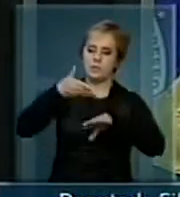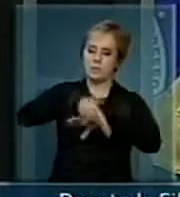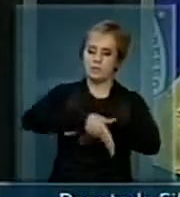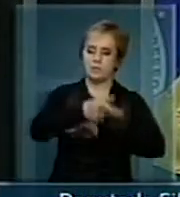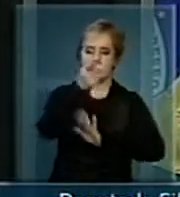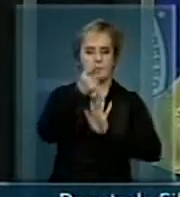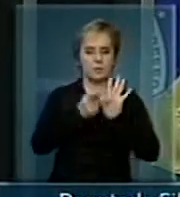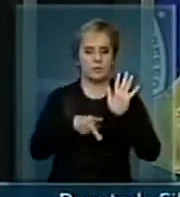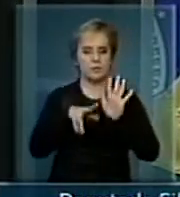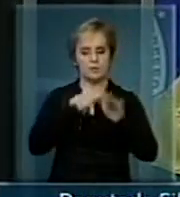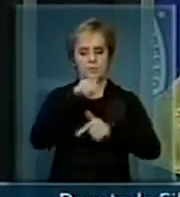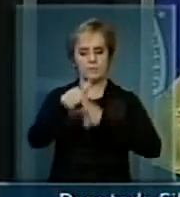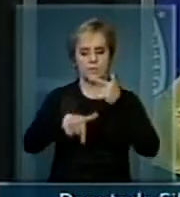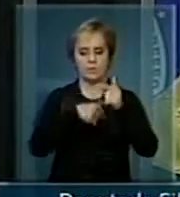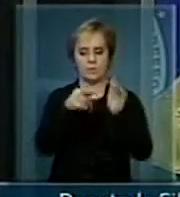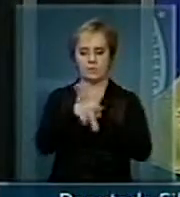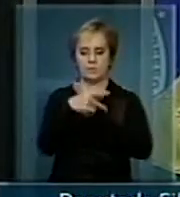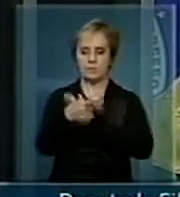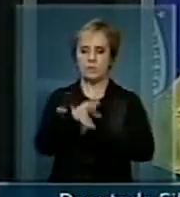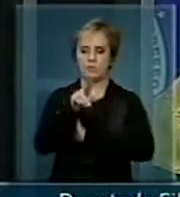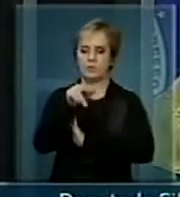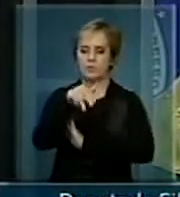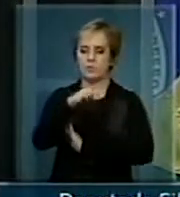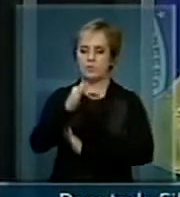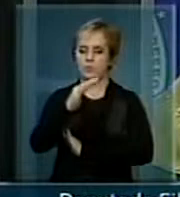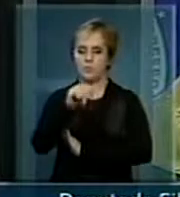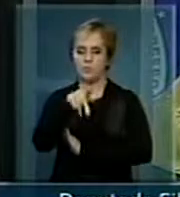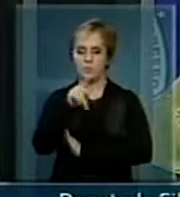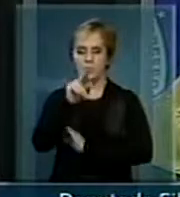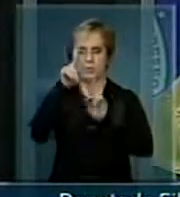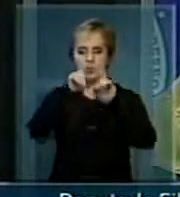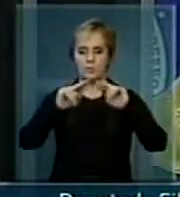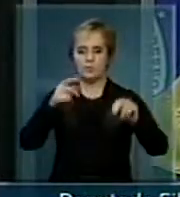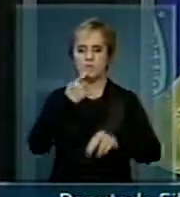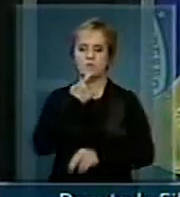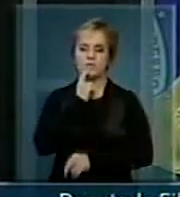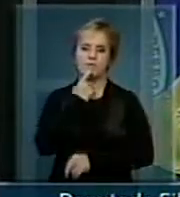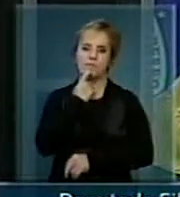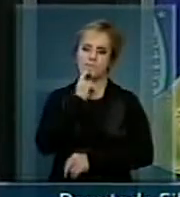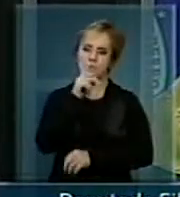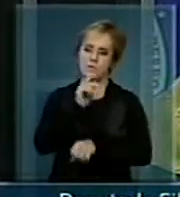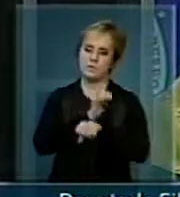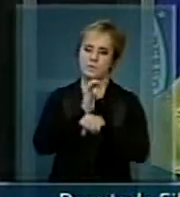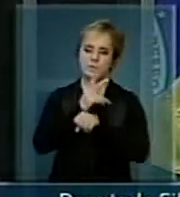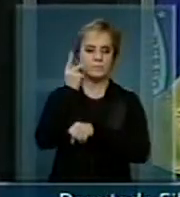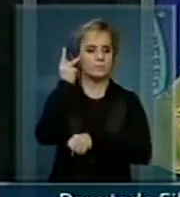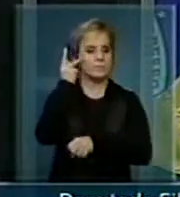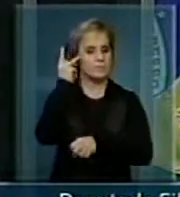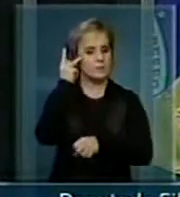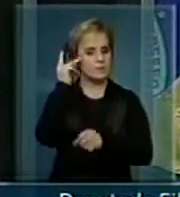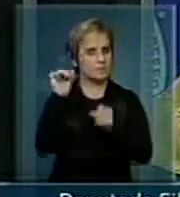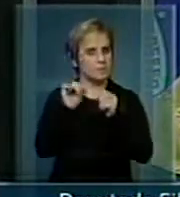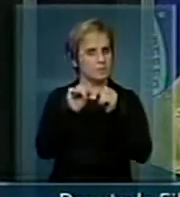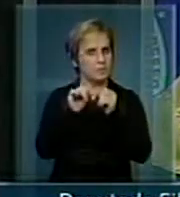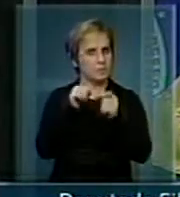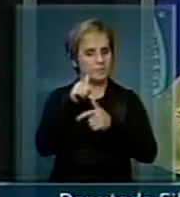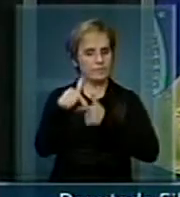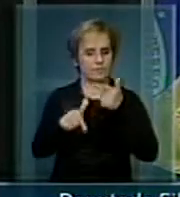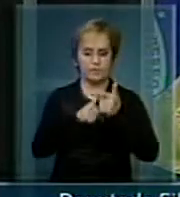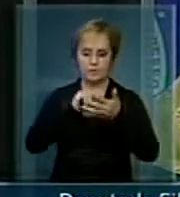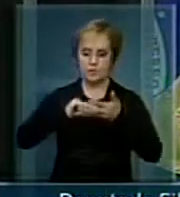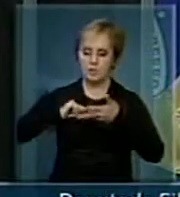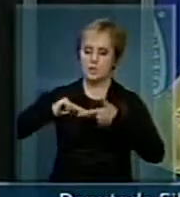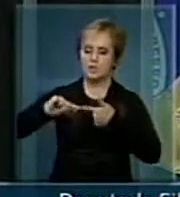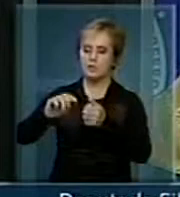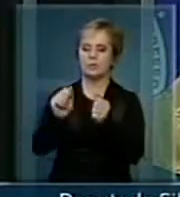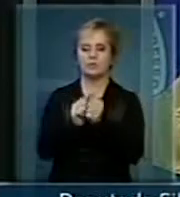vindo trabalhar na Unicamp, lá na Universidade de Campinas, lá em São Paulo, para fazer trabalhos junto